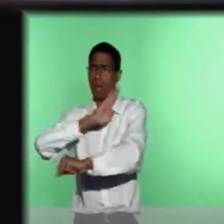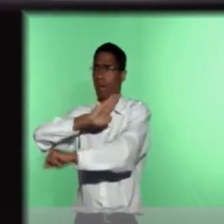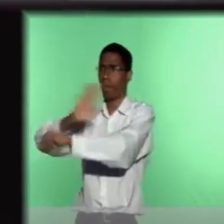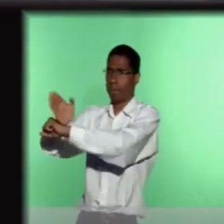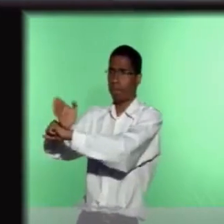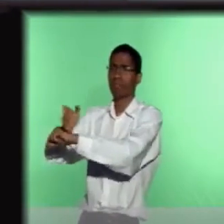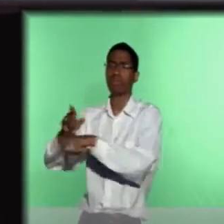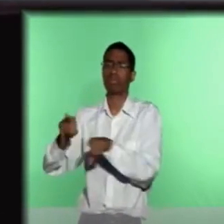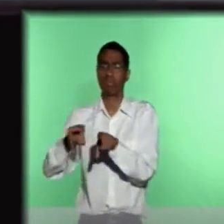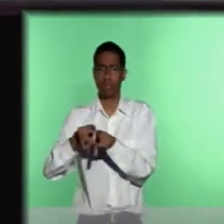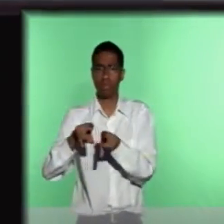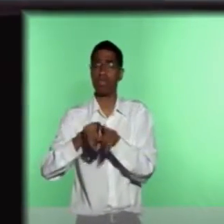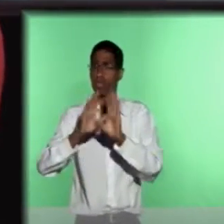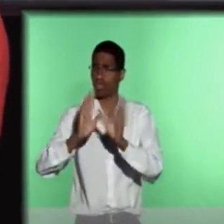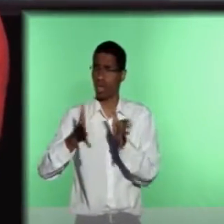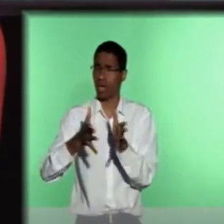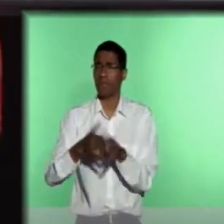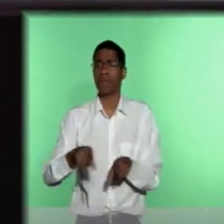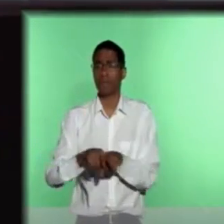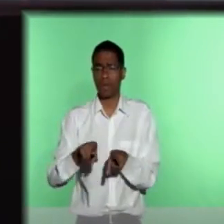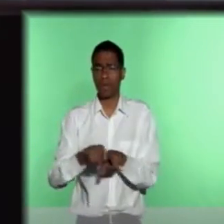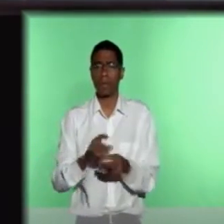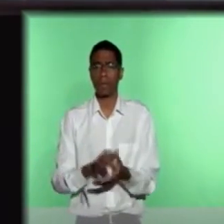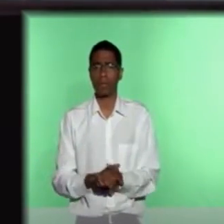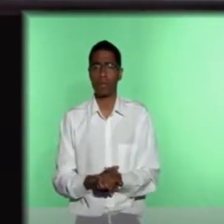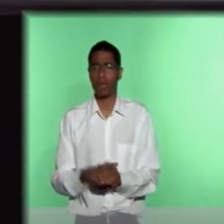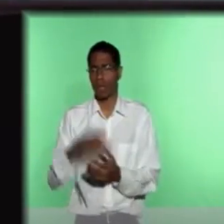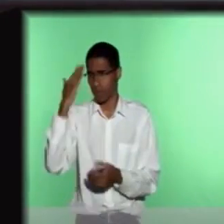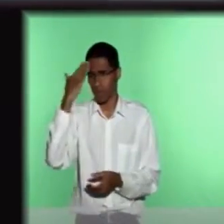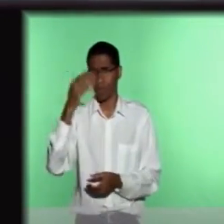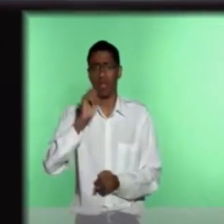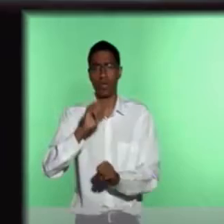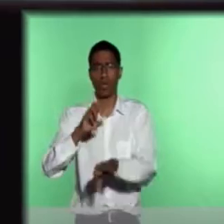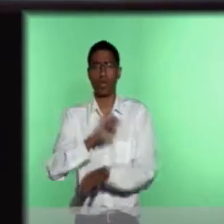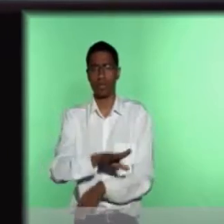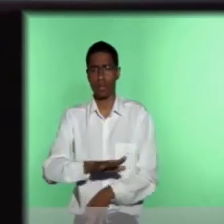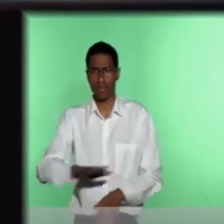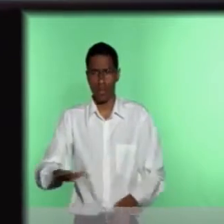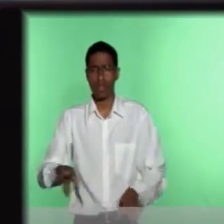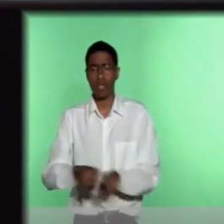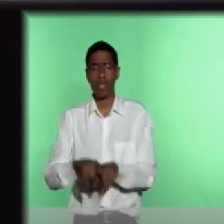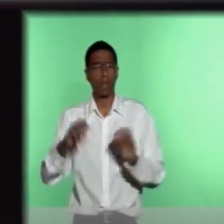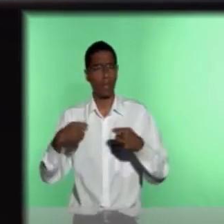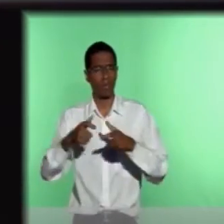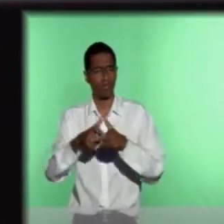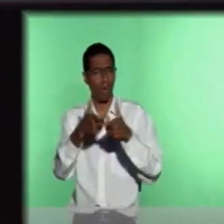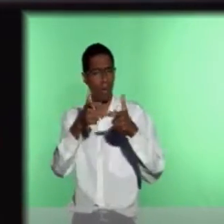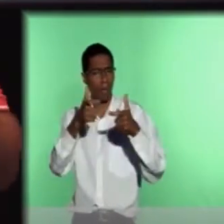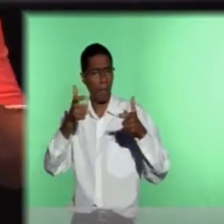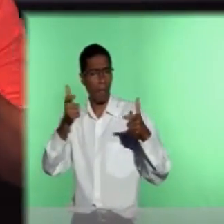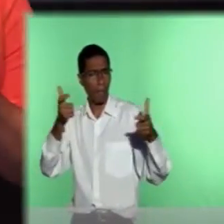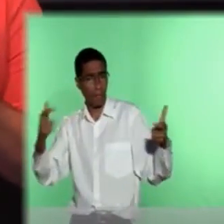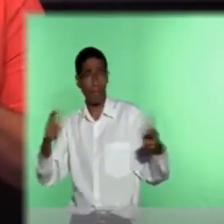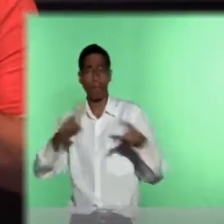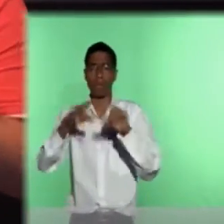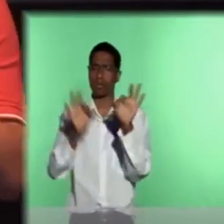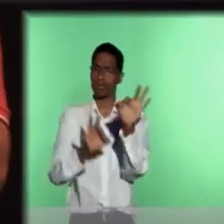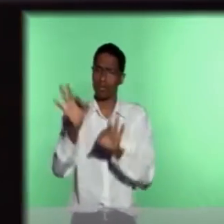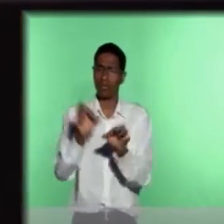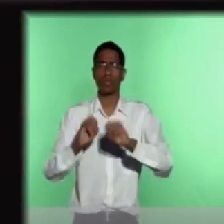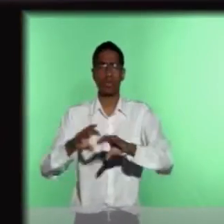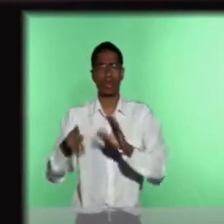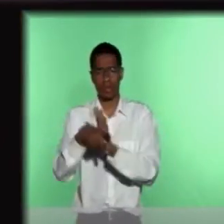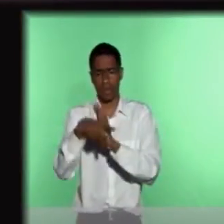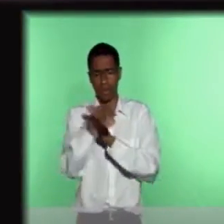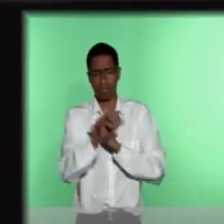nossas matrículas em educação infantil ainda sejam muito pequenas, né? A gente precisa ampliar essa escala. Agora, o projeto de educação